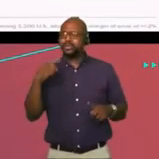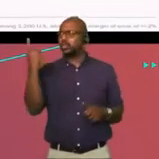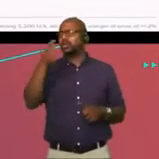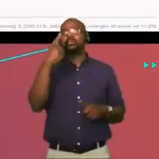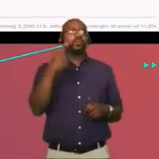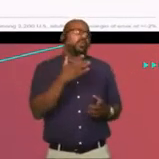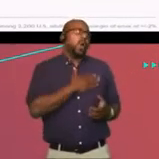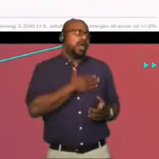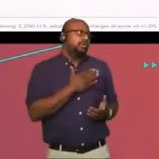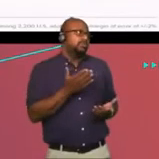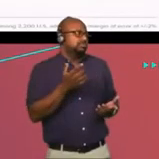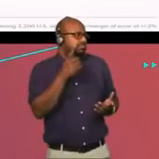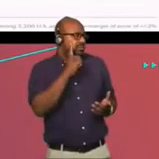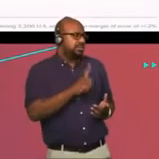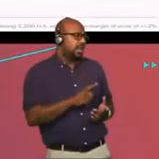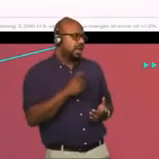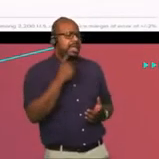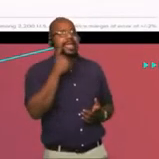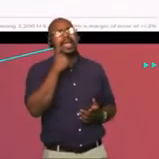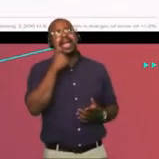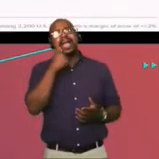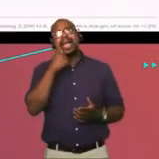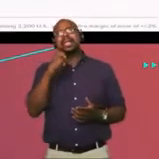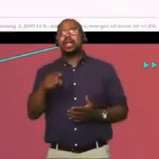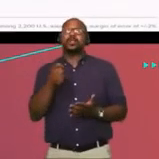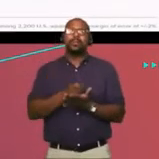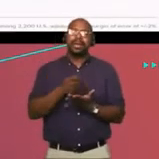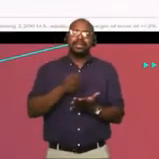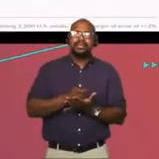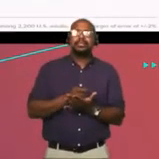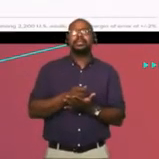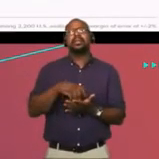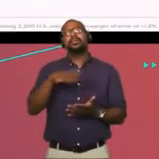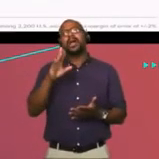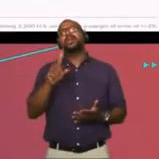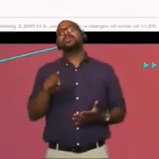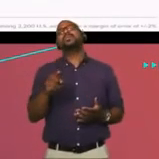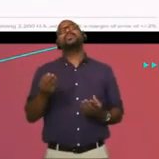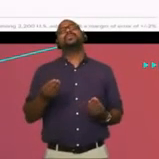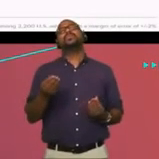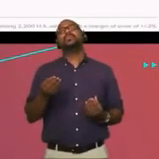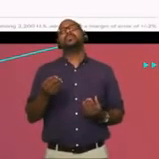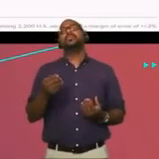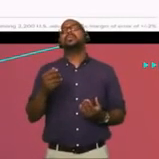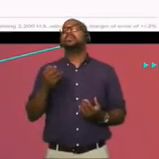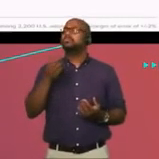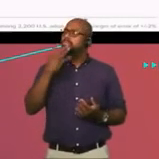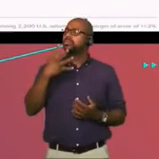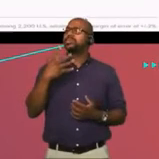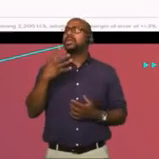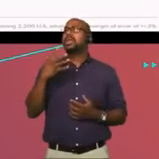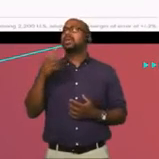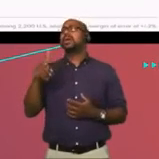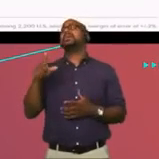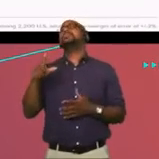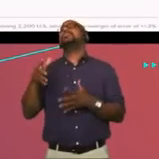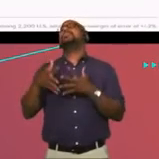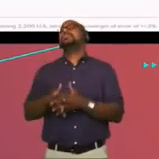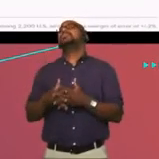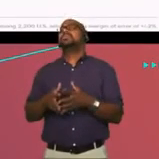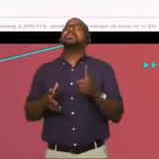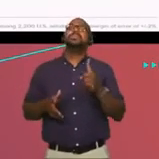todo mundo gosta de cozinhar e aí essa obrigação seria muito mais um bônus do que um bônus